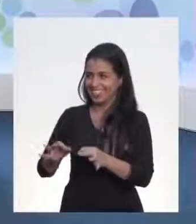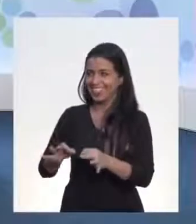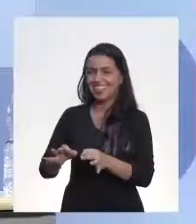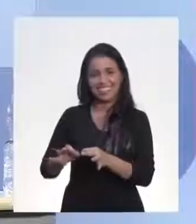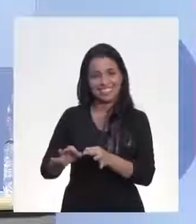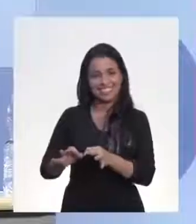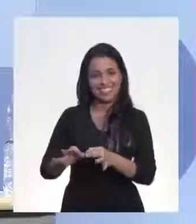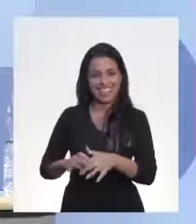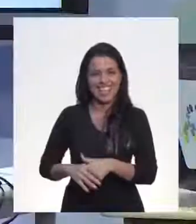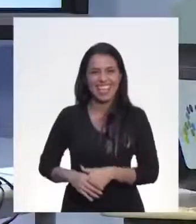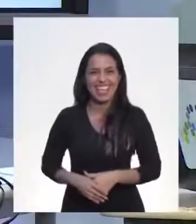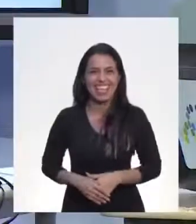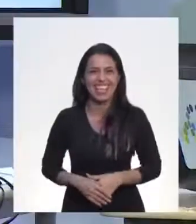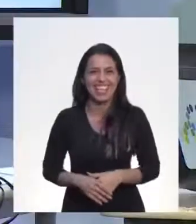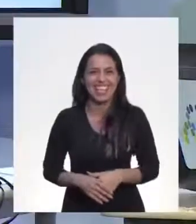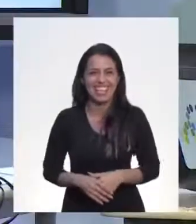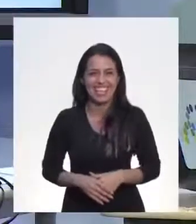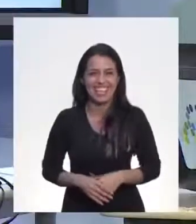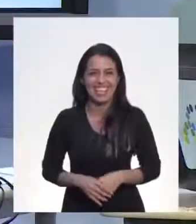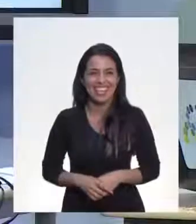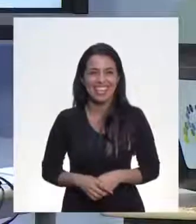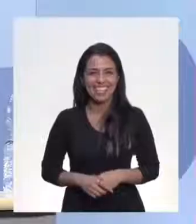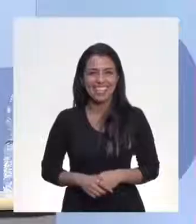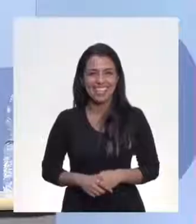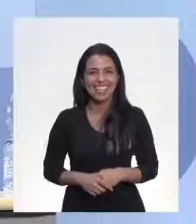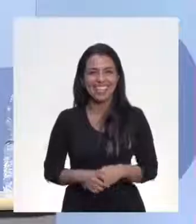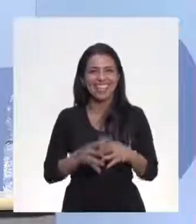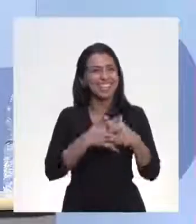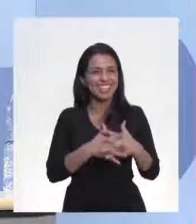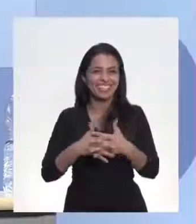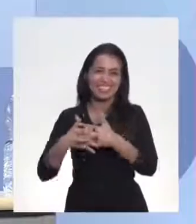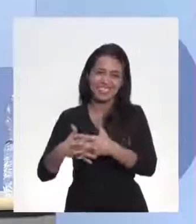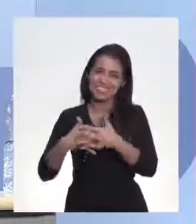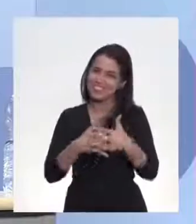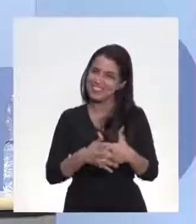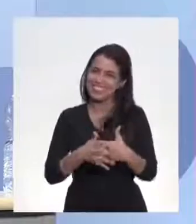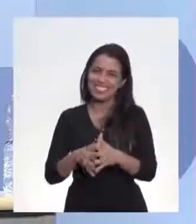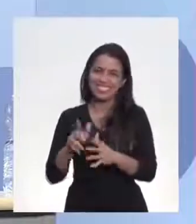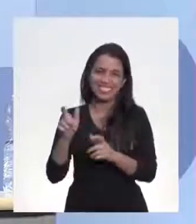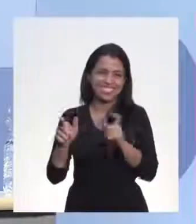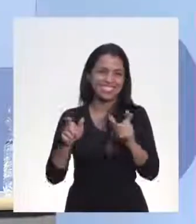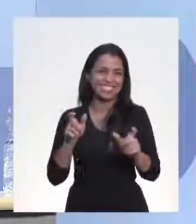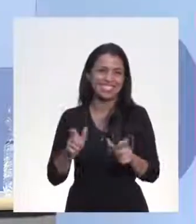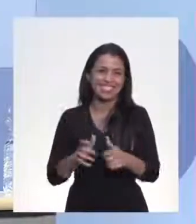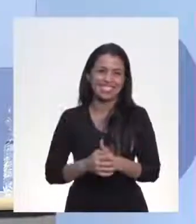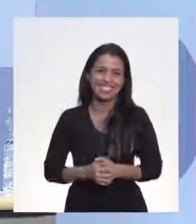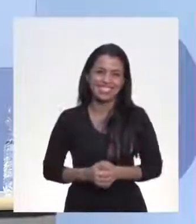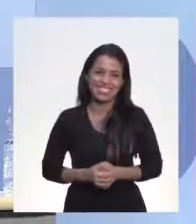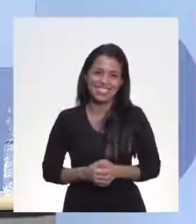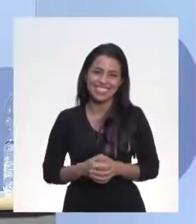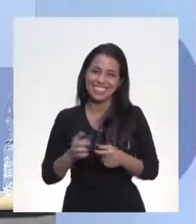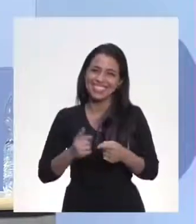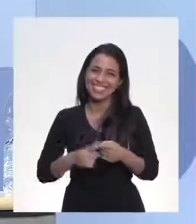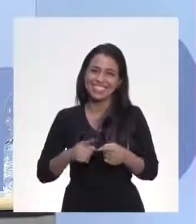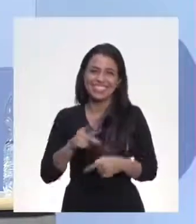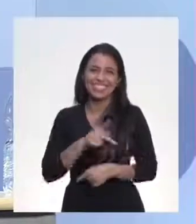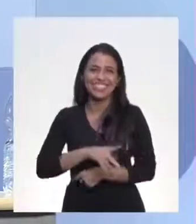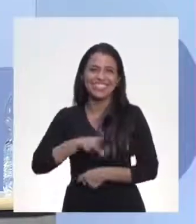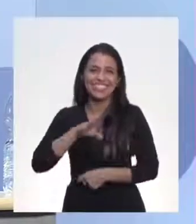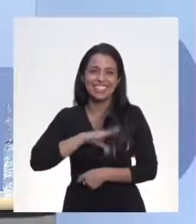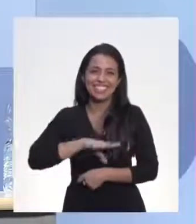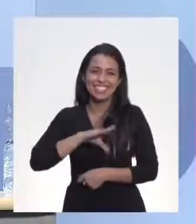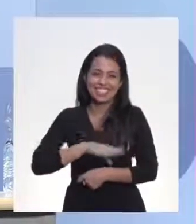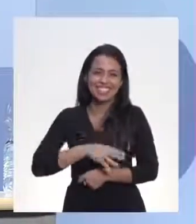supositório. Não. Às vezes a gente troca, a gente sabe como é que é. Professores de português, são tantos termos. Bom